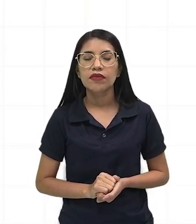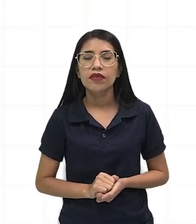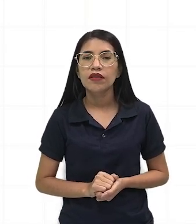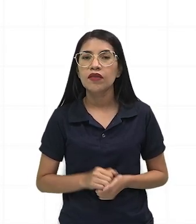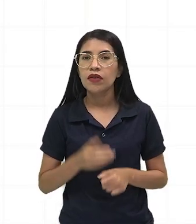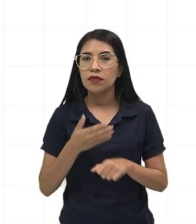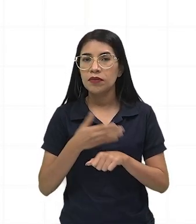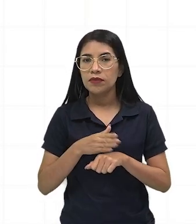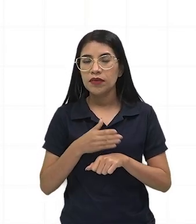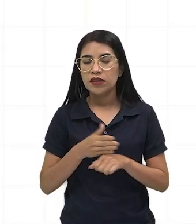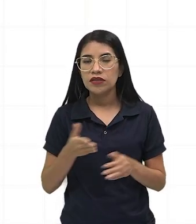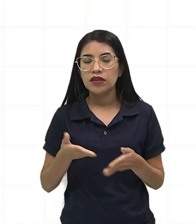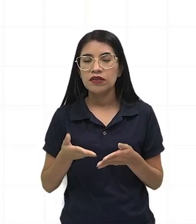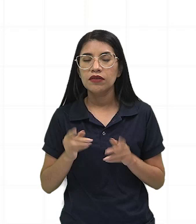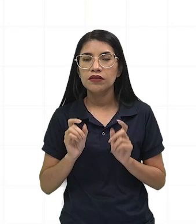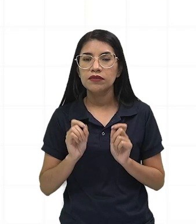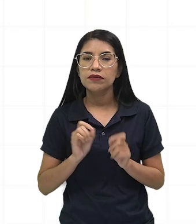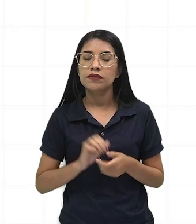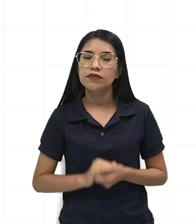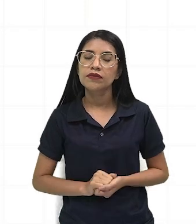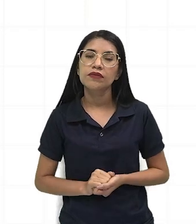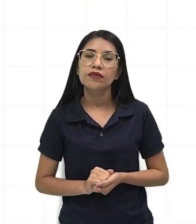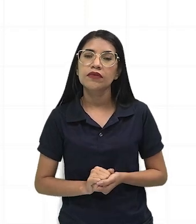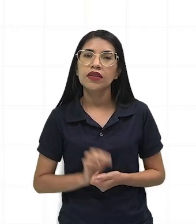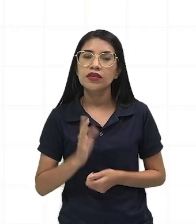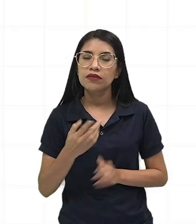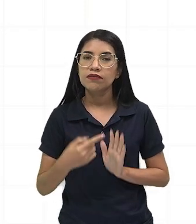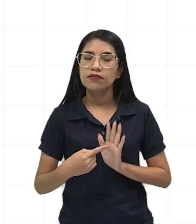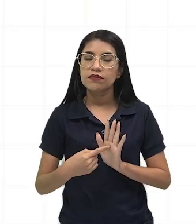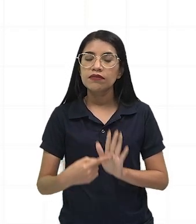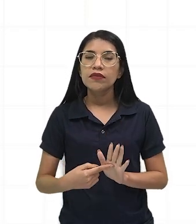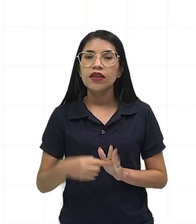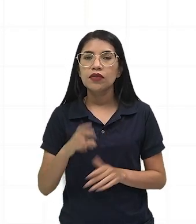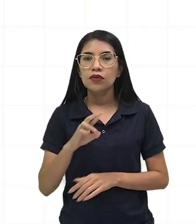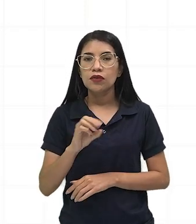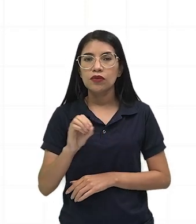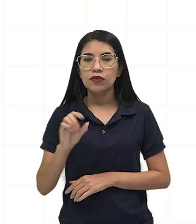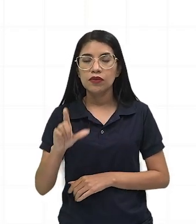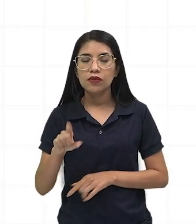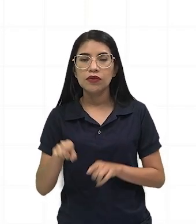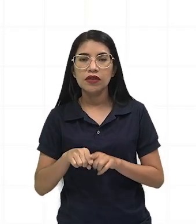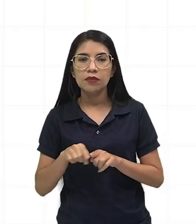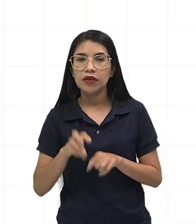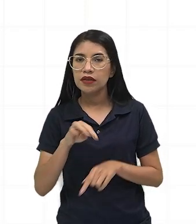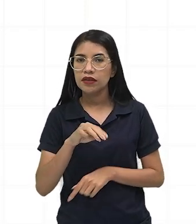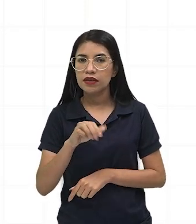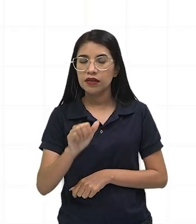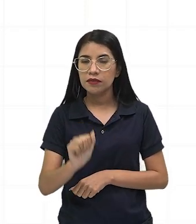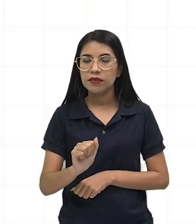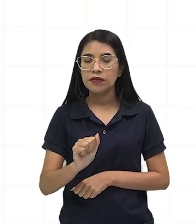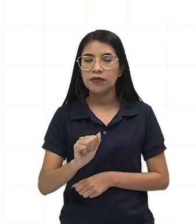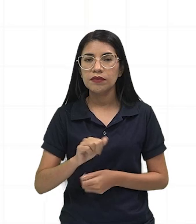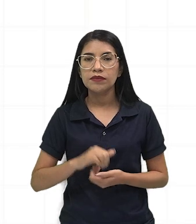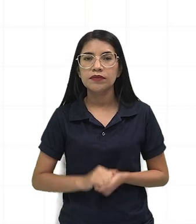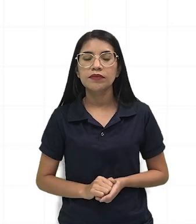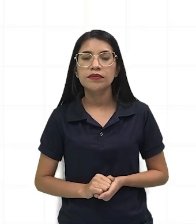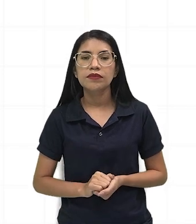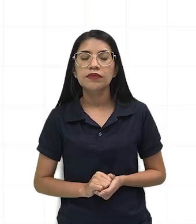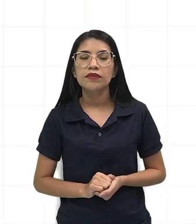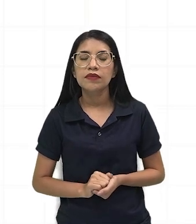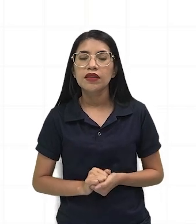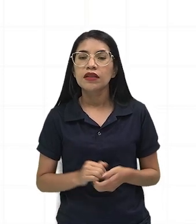uma aplicação agora, né? Já apresentei o rol, já apresentei a média aritmética, que é uma medida de tendência